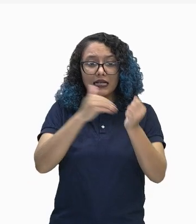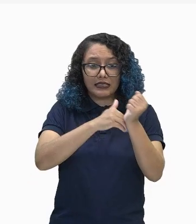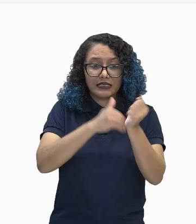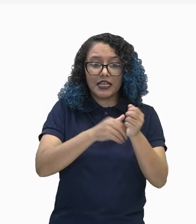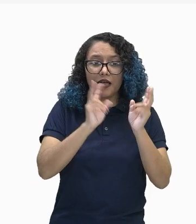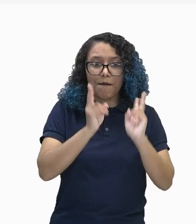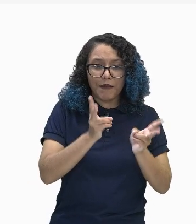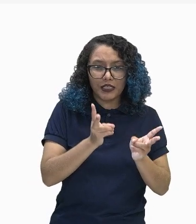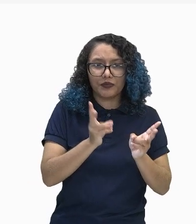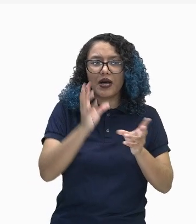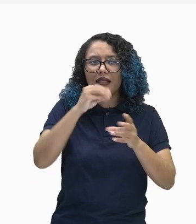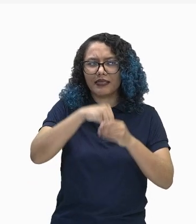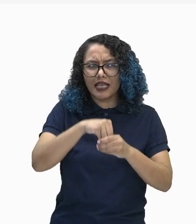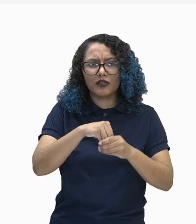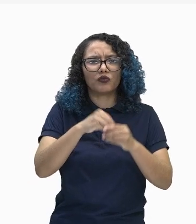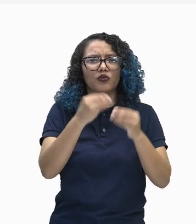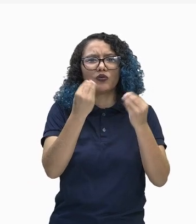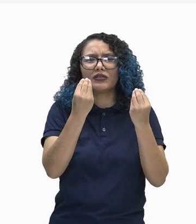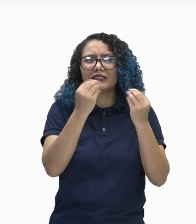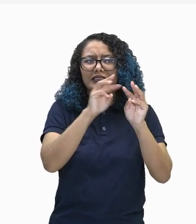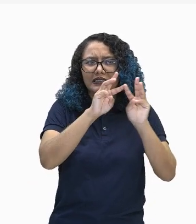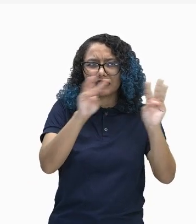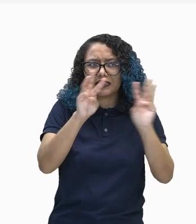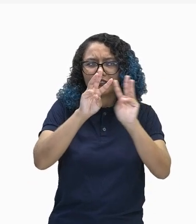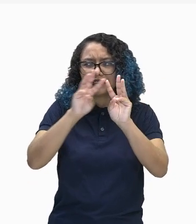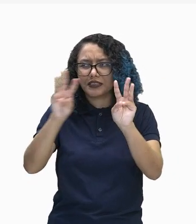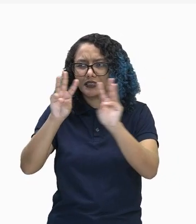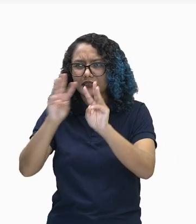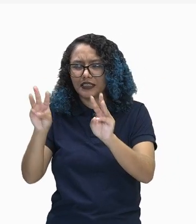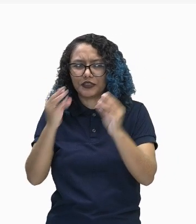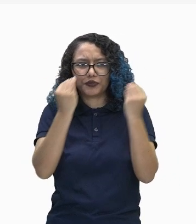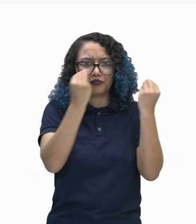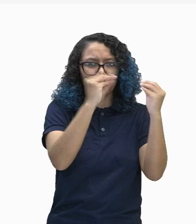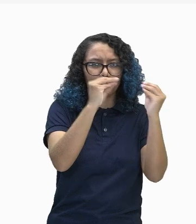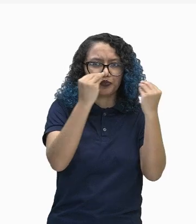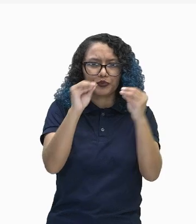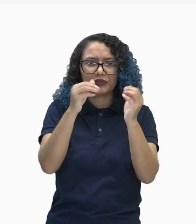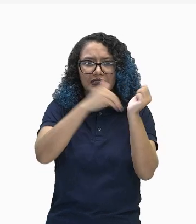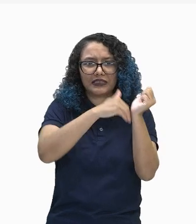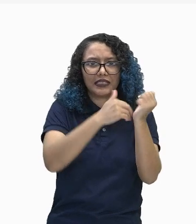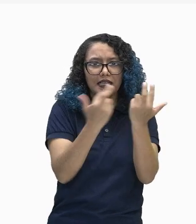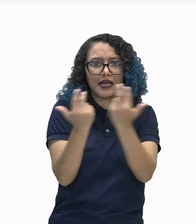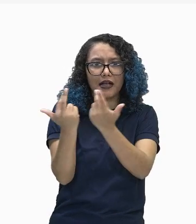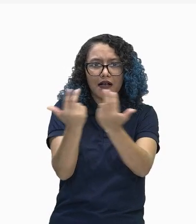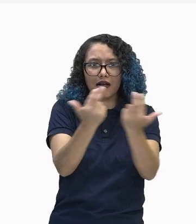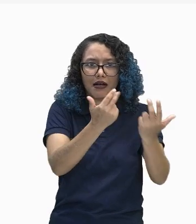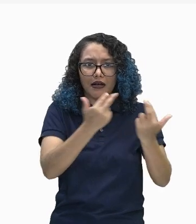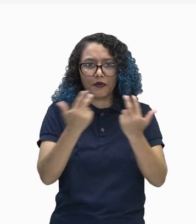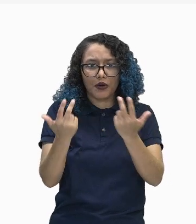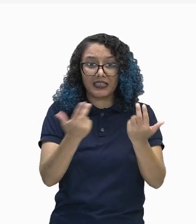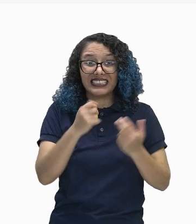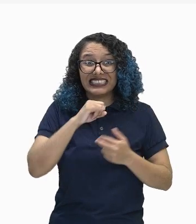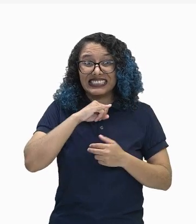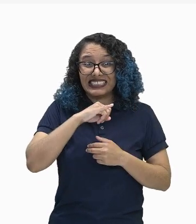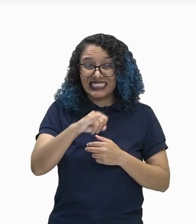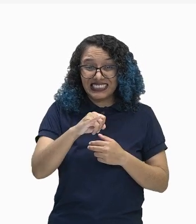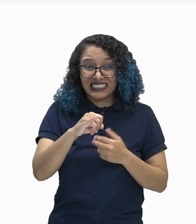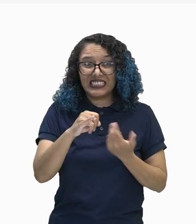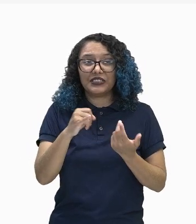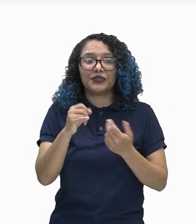vários serviços. Quando um site sofre um vazamento, todas as contas do usuário que utilizam aquela